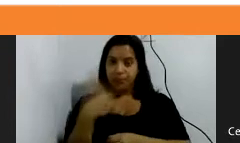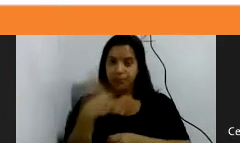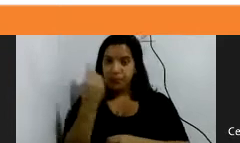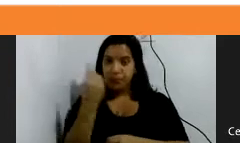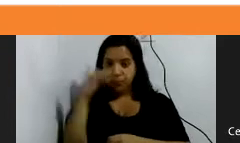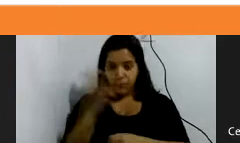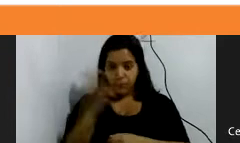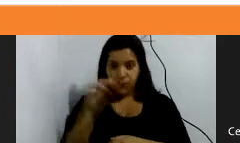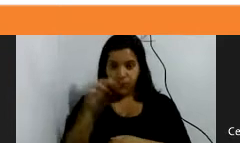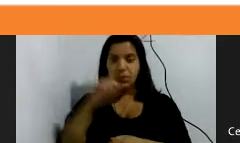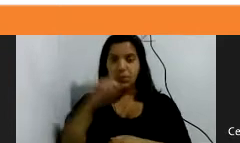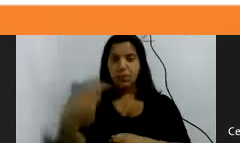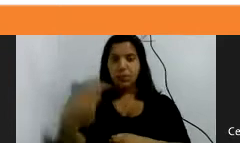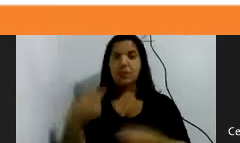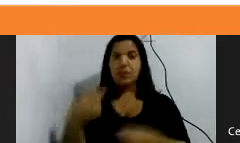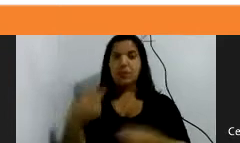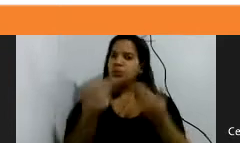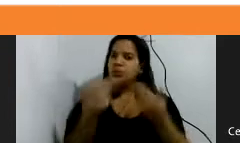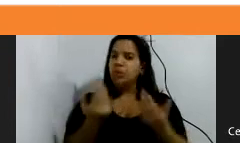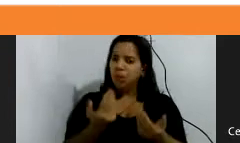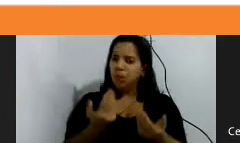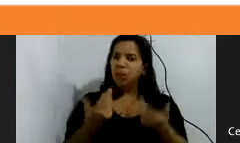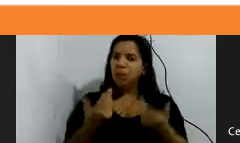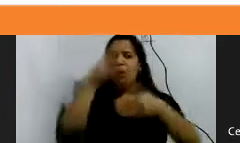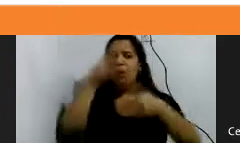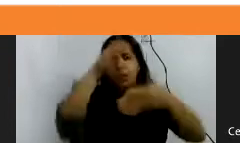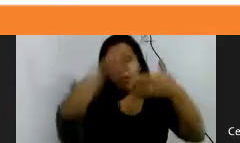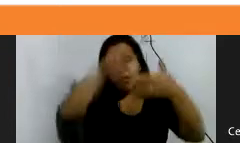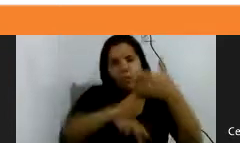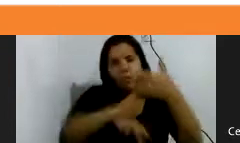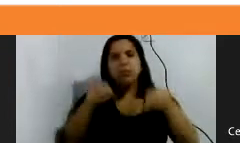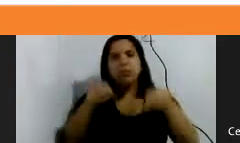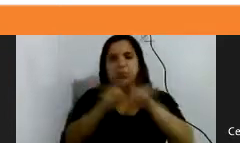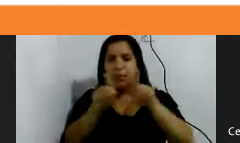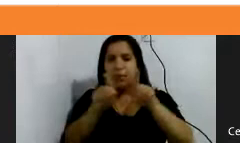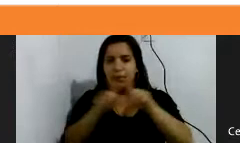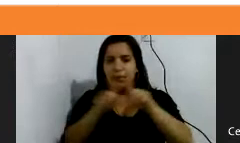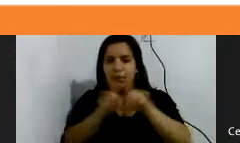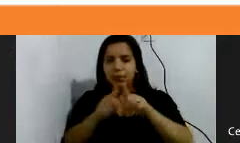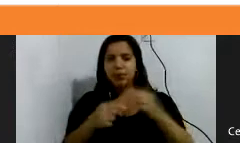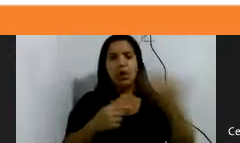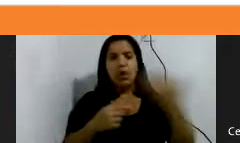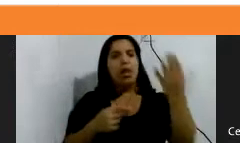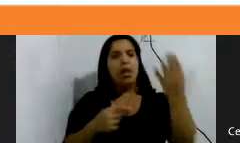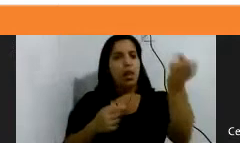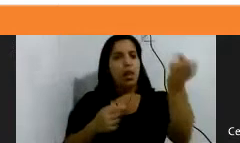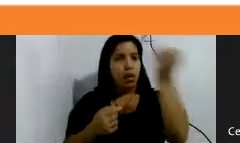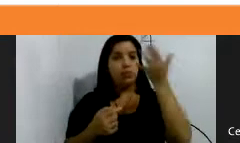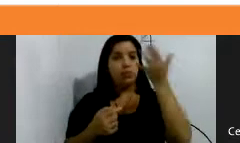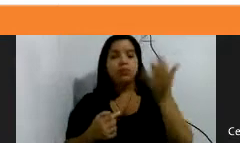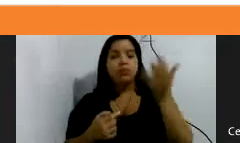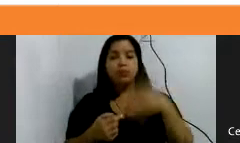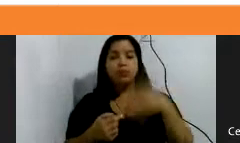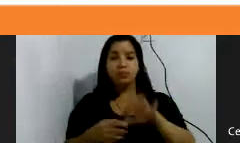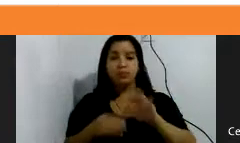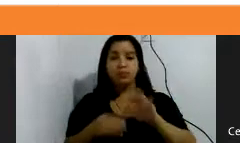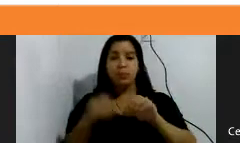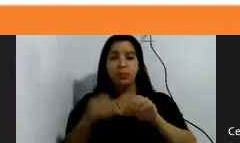minuto e o processo é o mesmo. Leitura da aglutinação contra o fundo iluminado,